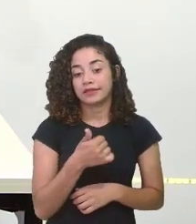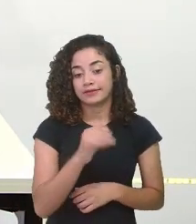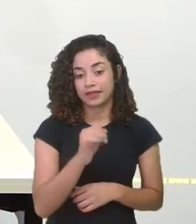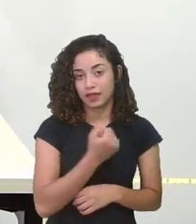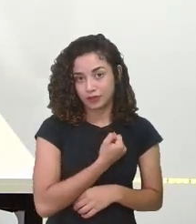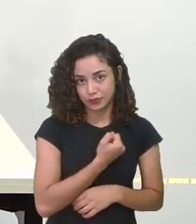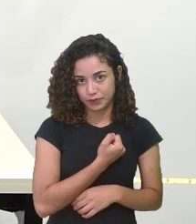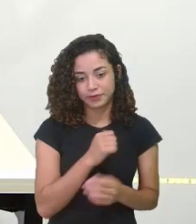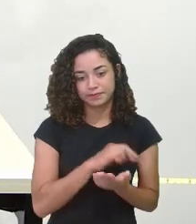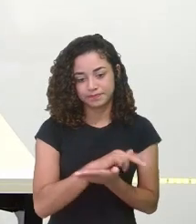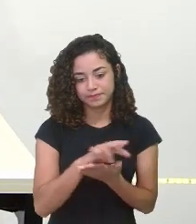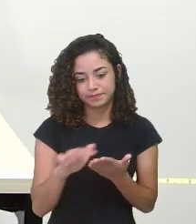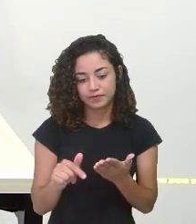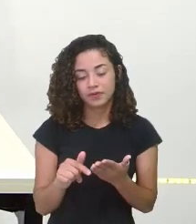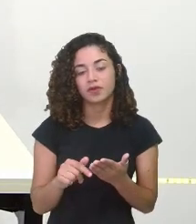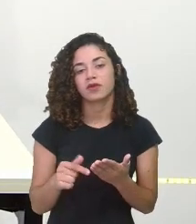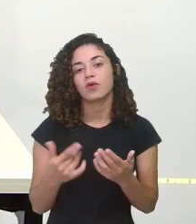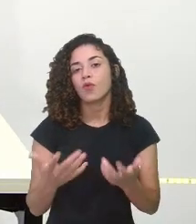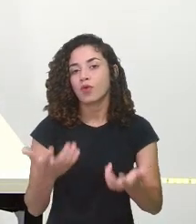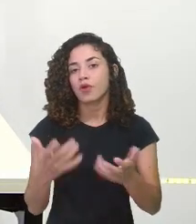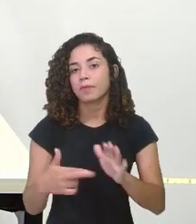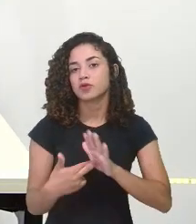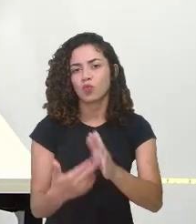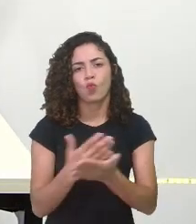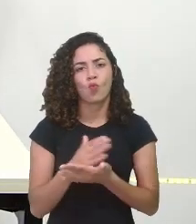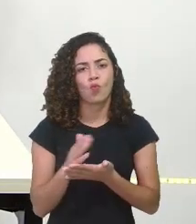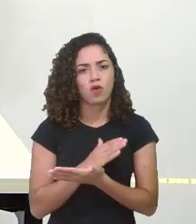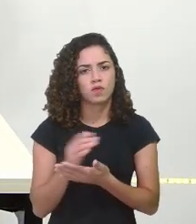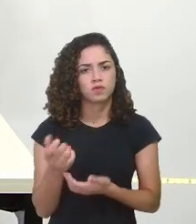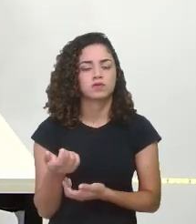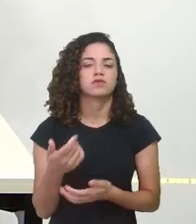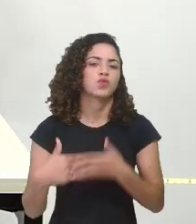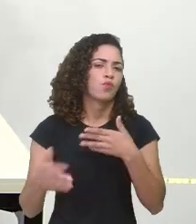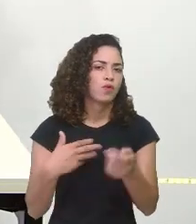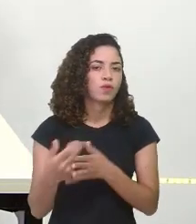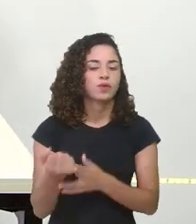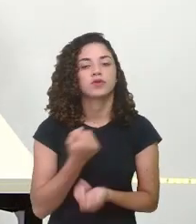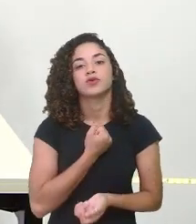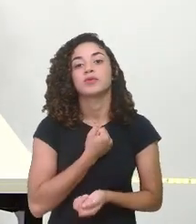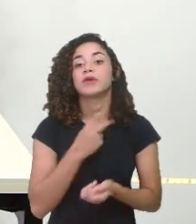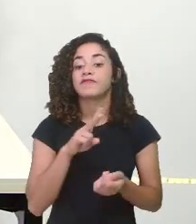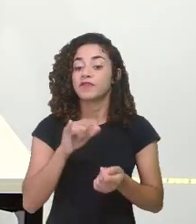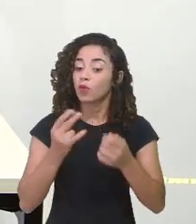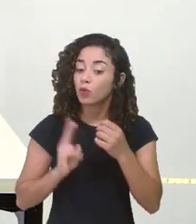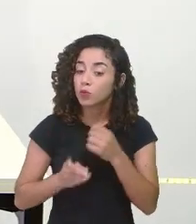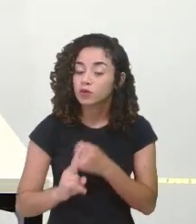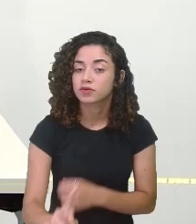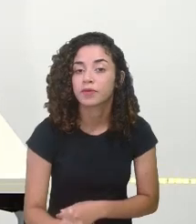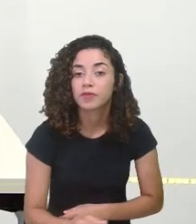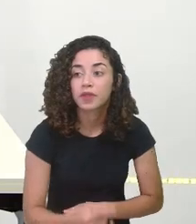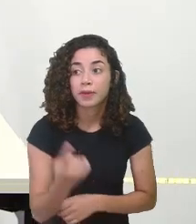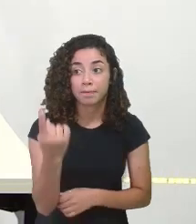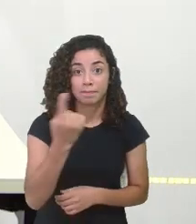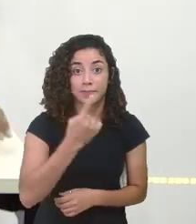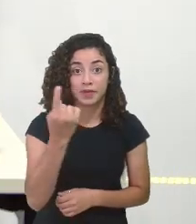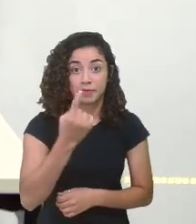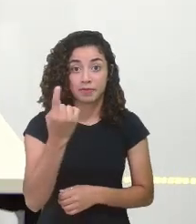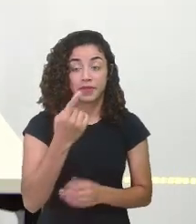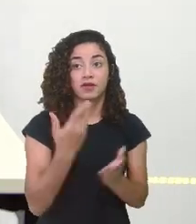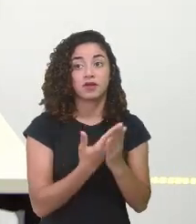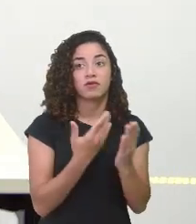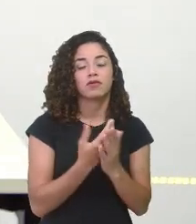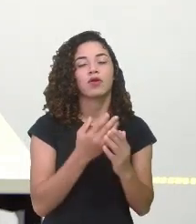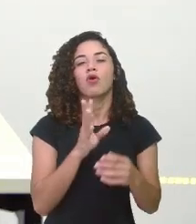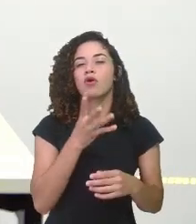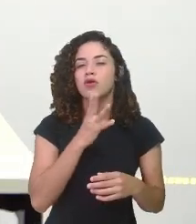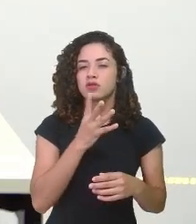esses algarismos eu posso representar qualquer número. E agora a gente vai continuar, né? Na primeira aula a gente viu, conheceu